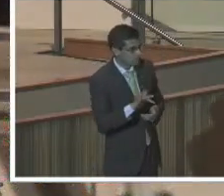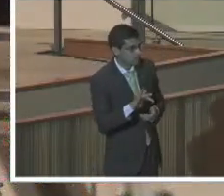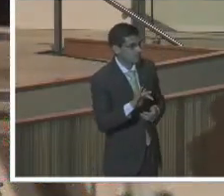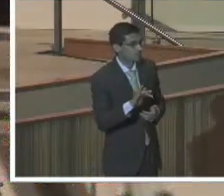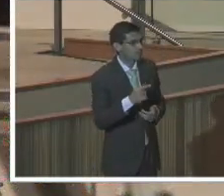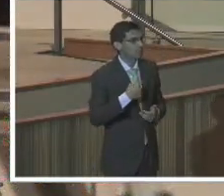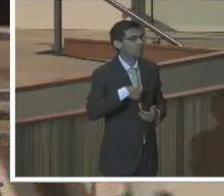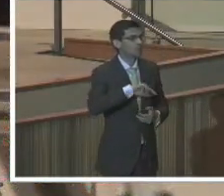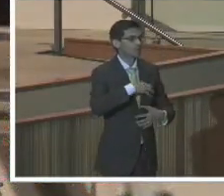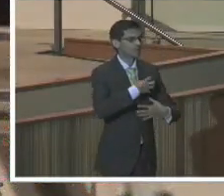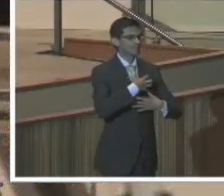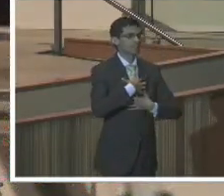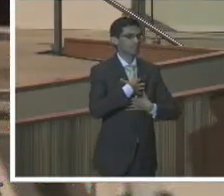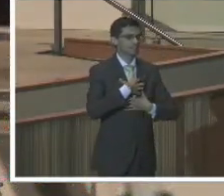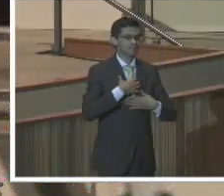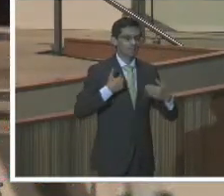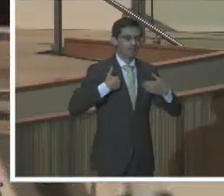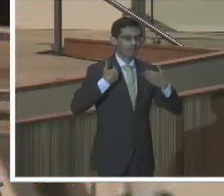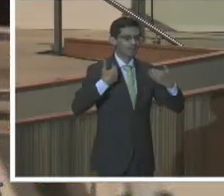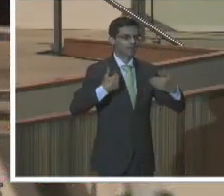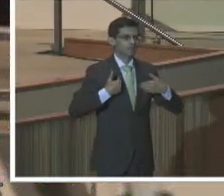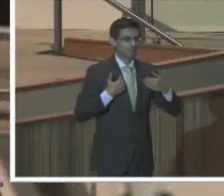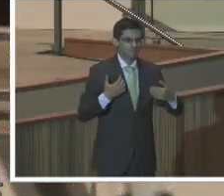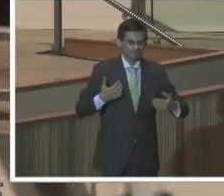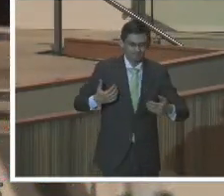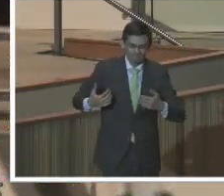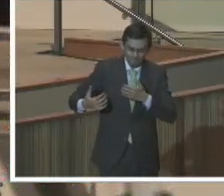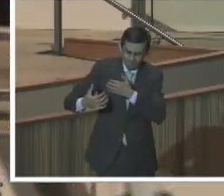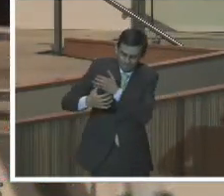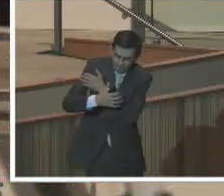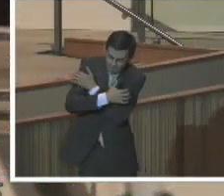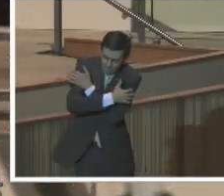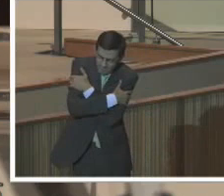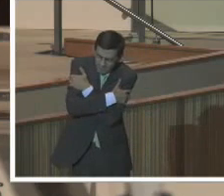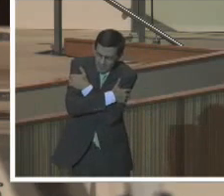tem a alegria de dar um abraço apertado em Jesus